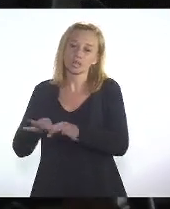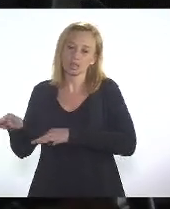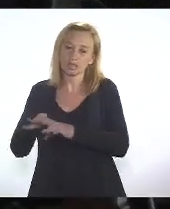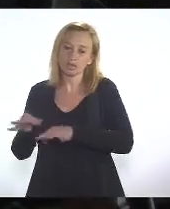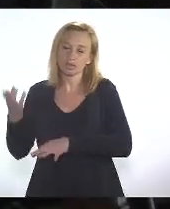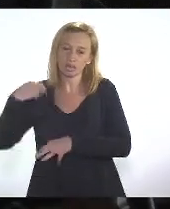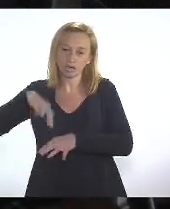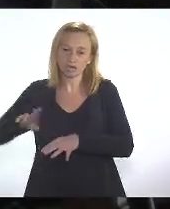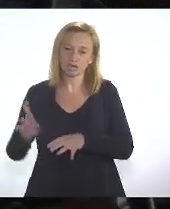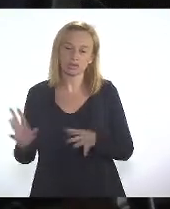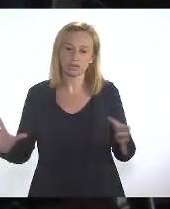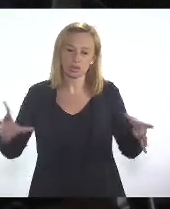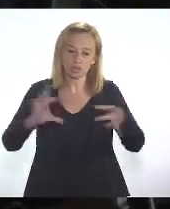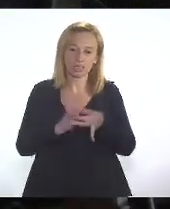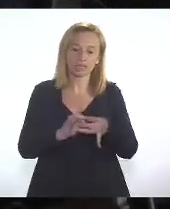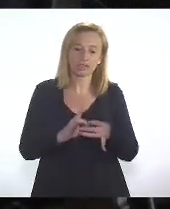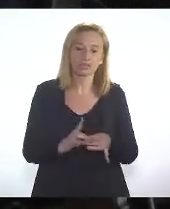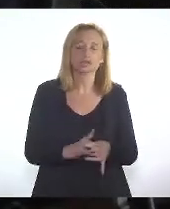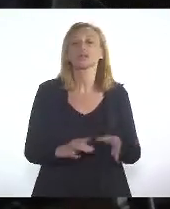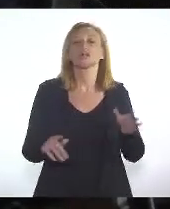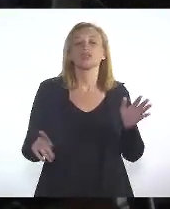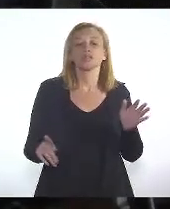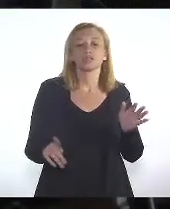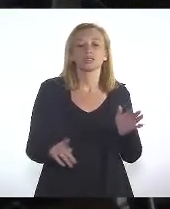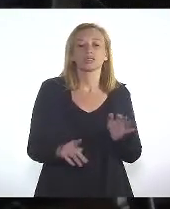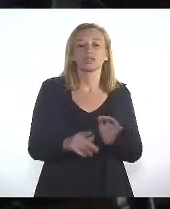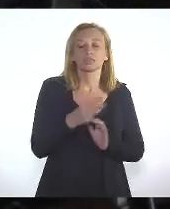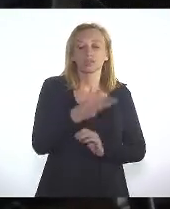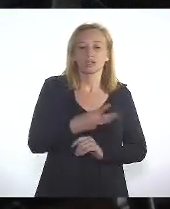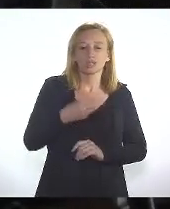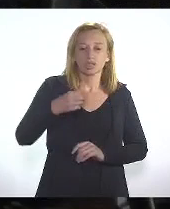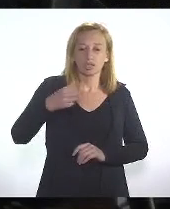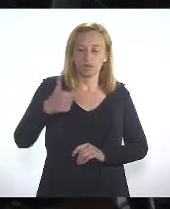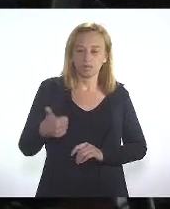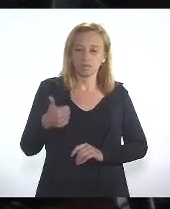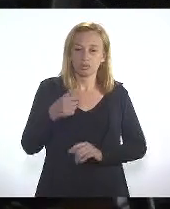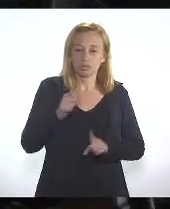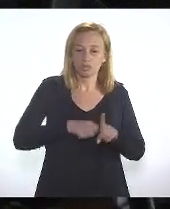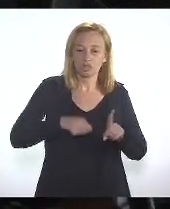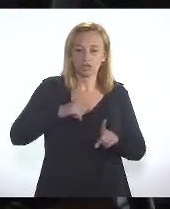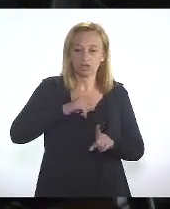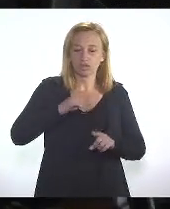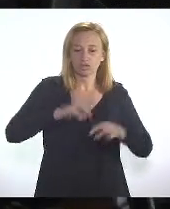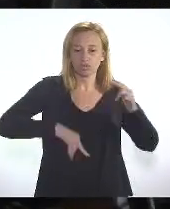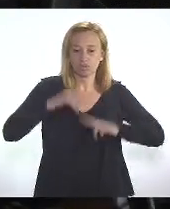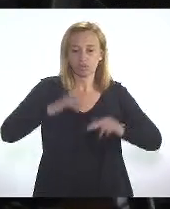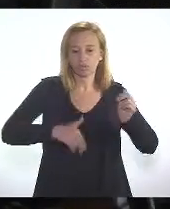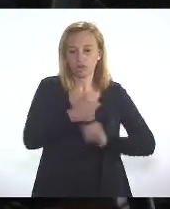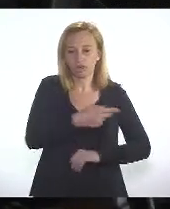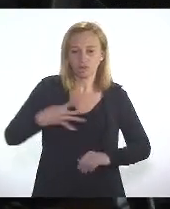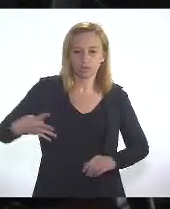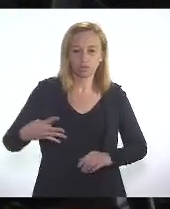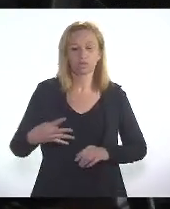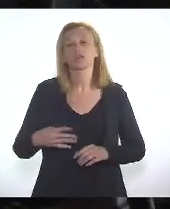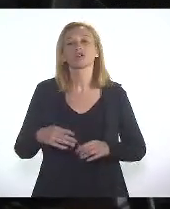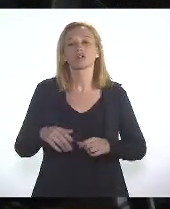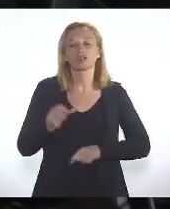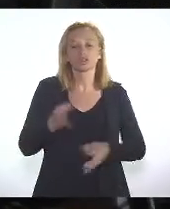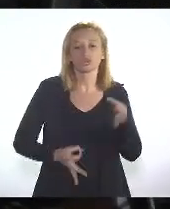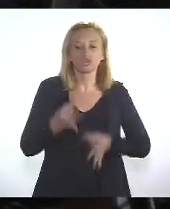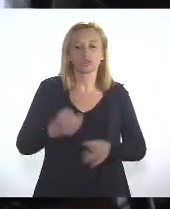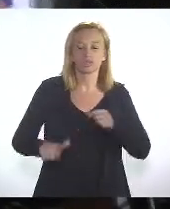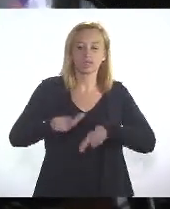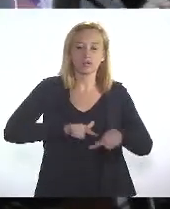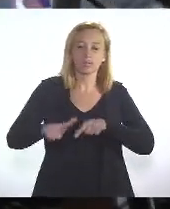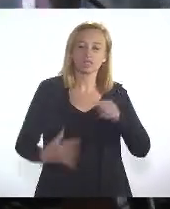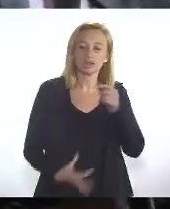termos da Lei Federal 13.019, de 31 de julho de 14. Pendente de pareceres das Comissões de Constituição, Justiça, de Trabalho, Legislação Social e